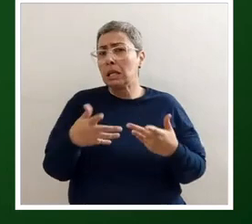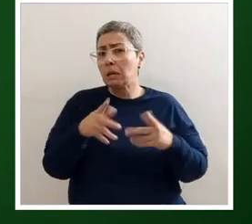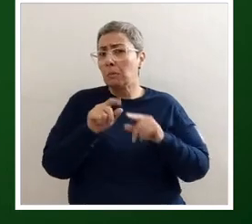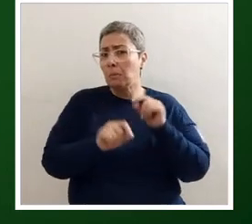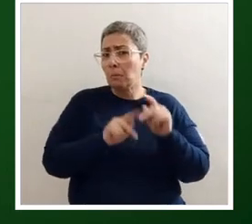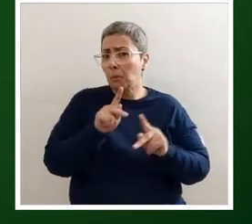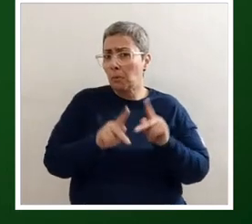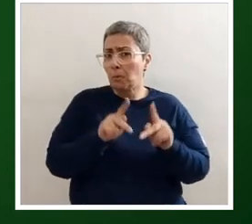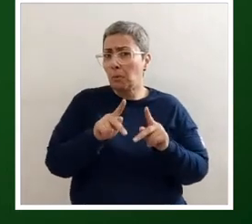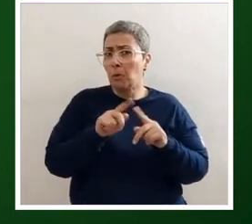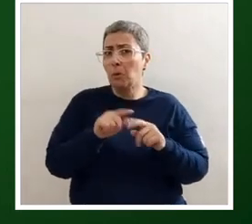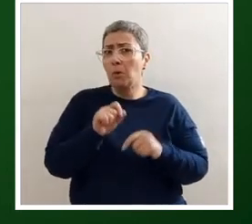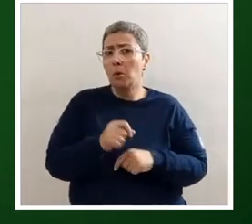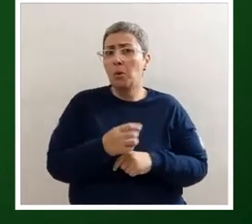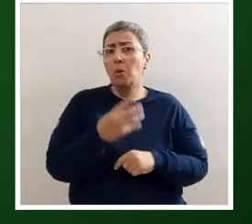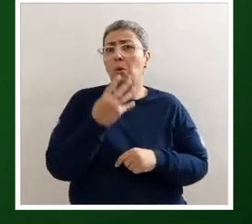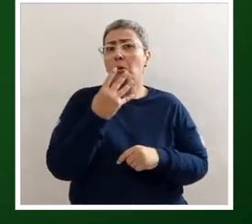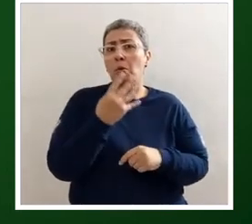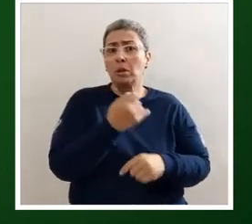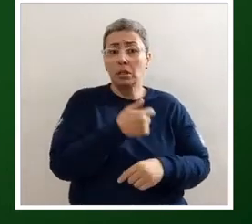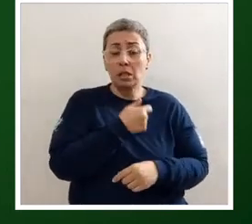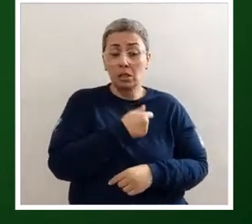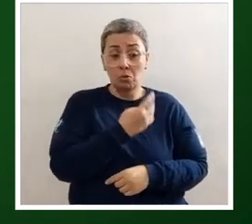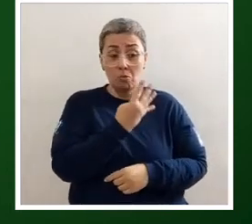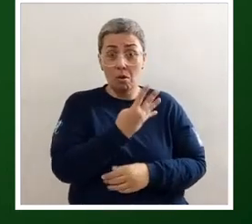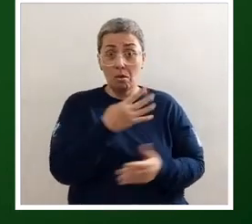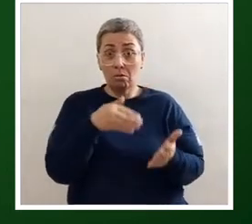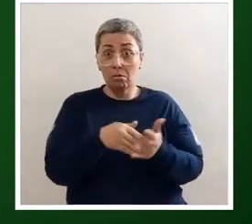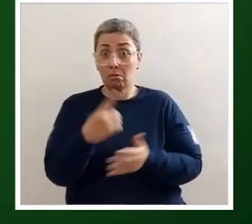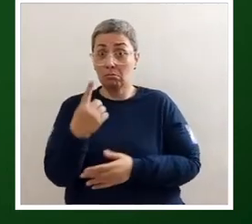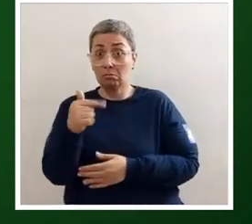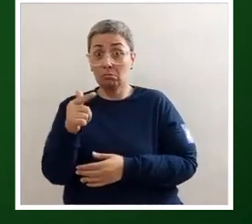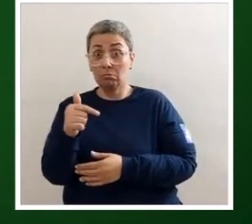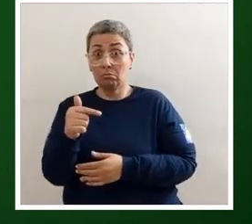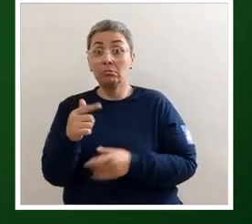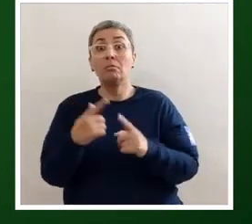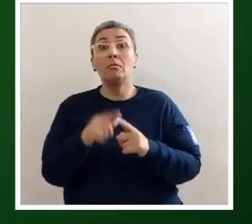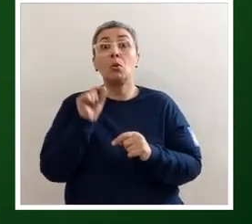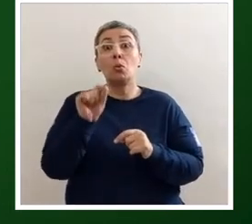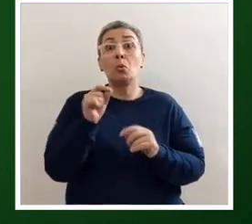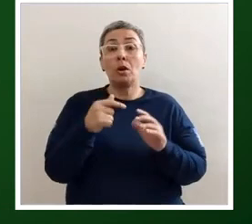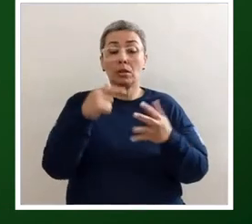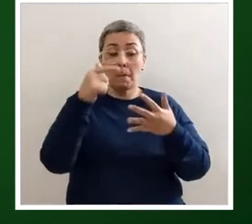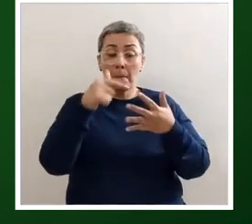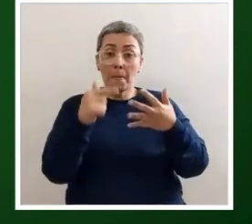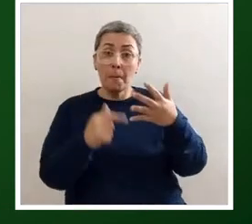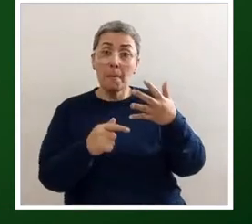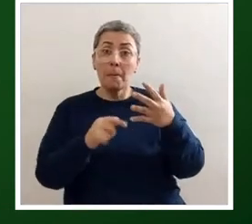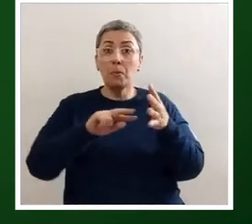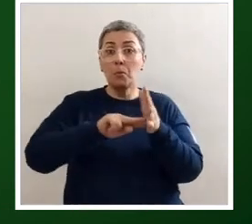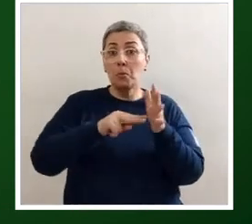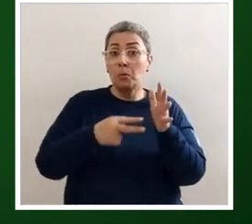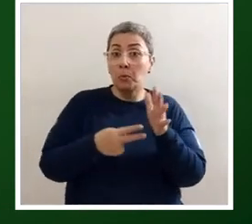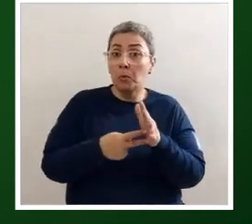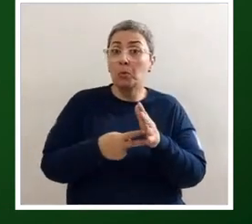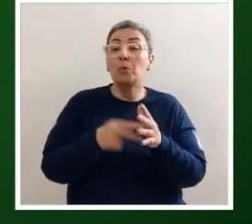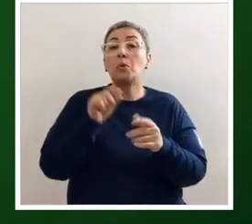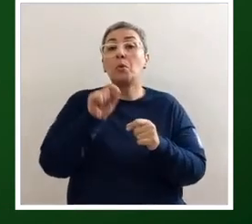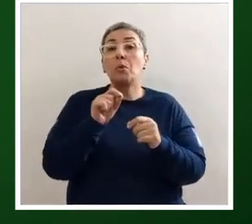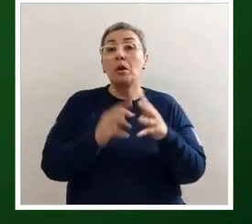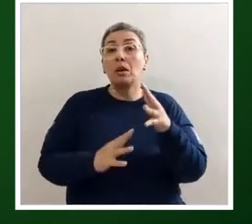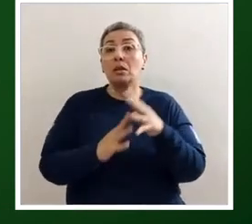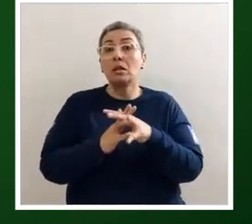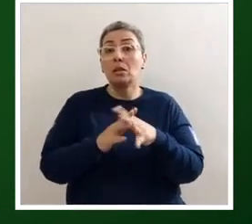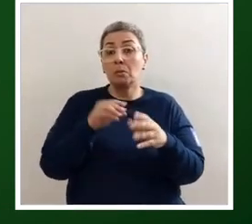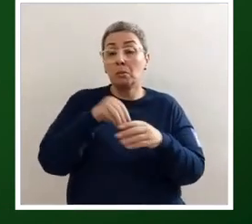a população dos quatro aos 17 anos E aí ele traz as definições né dentro da Meta